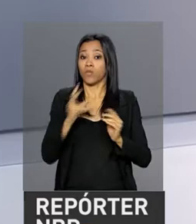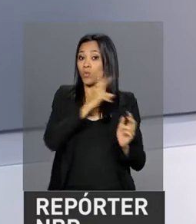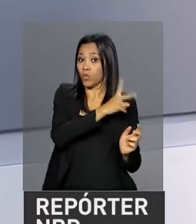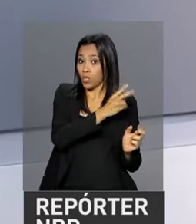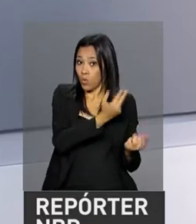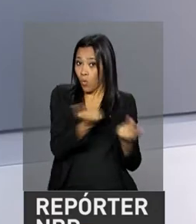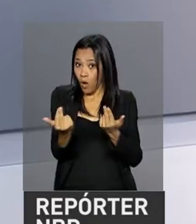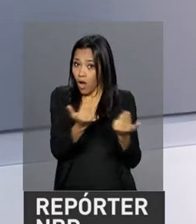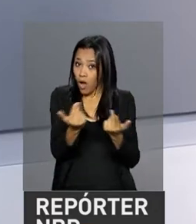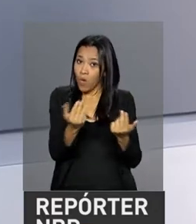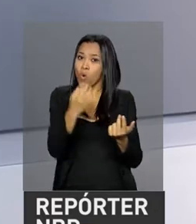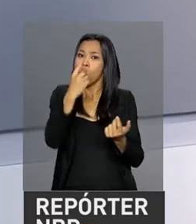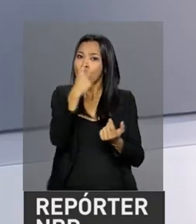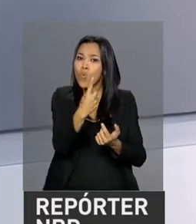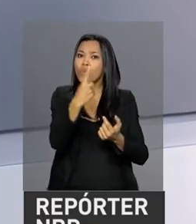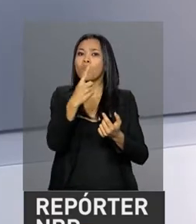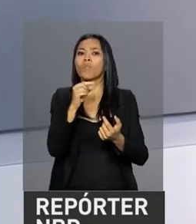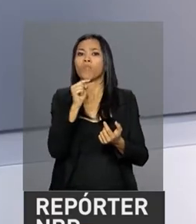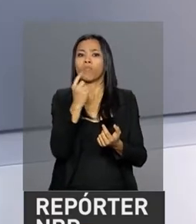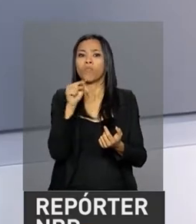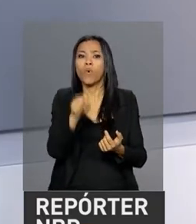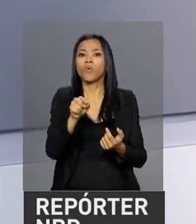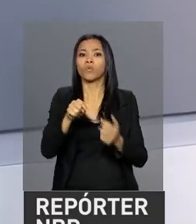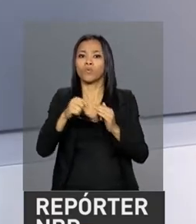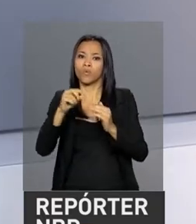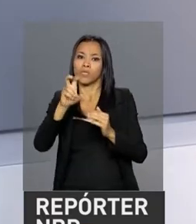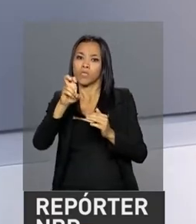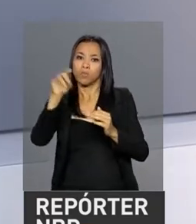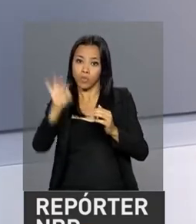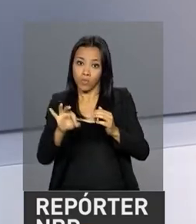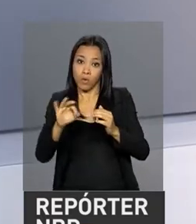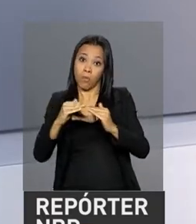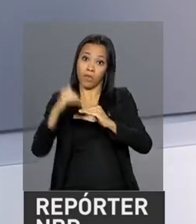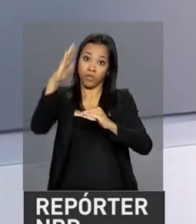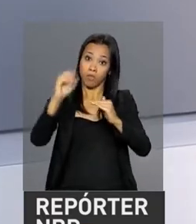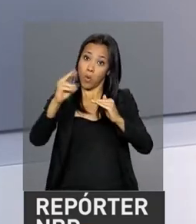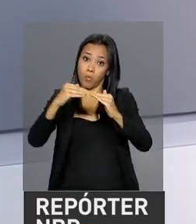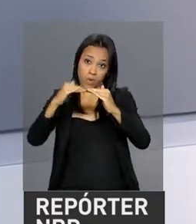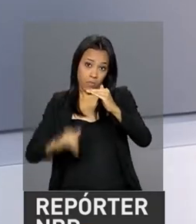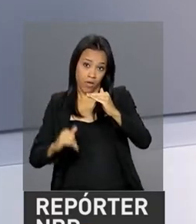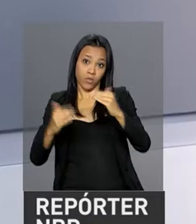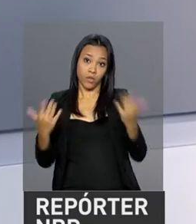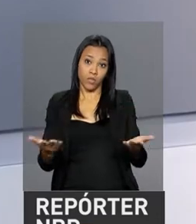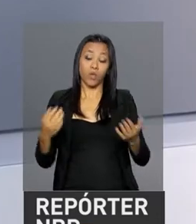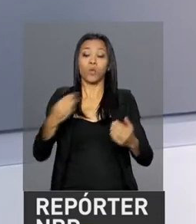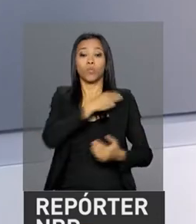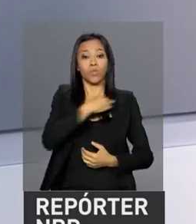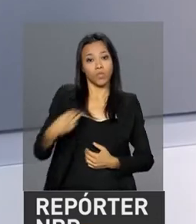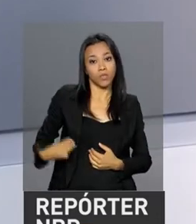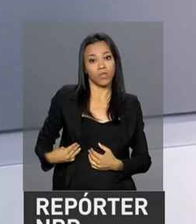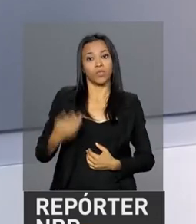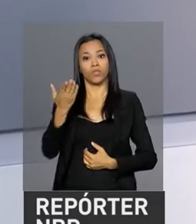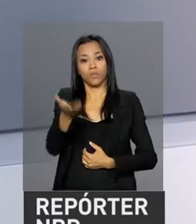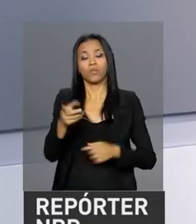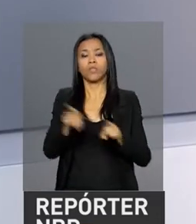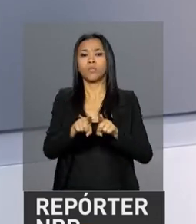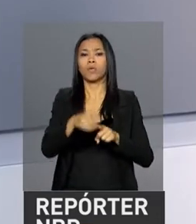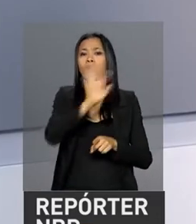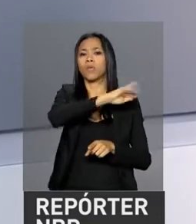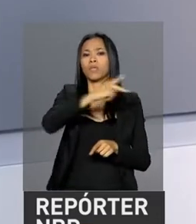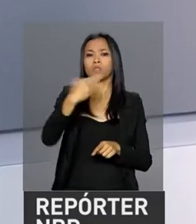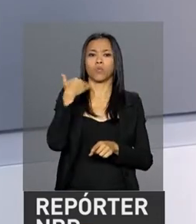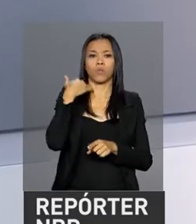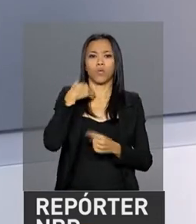uma tolerância de 1,5 ponto percentual para baixo ou para cima. O ministro da Fazenda, Henrique Meirelles, e o presidente do Banco Central,